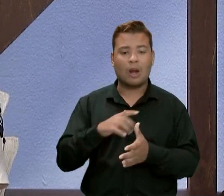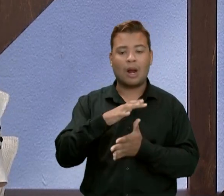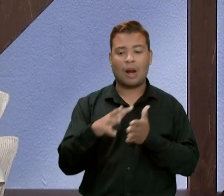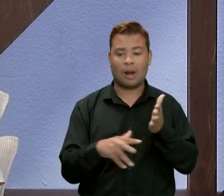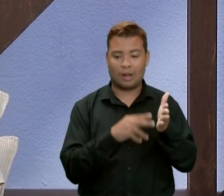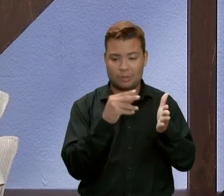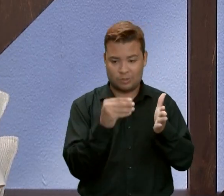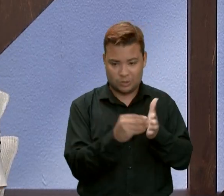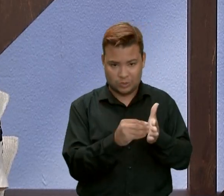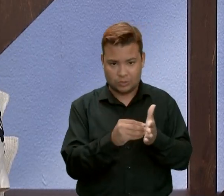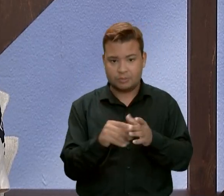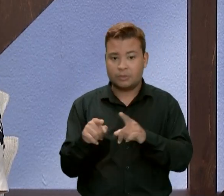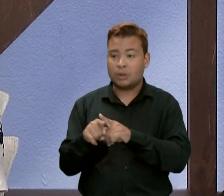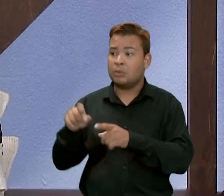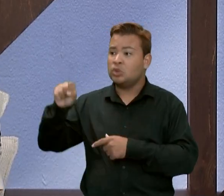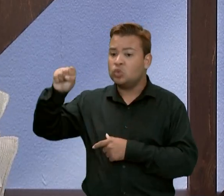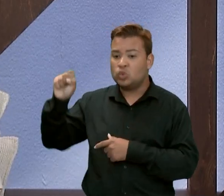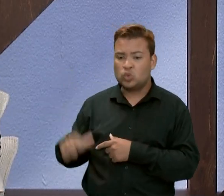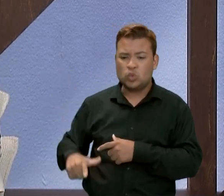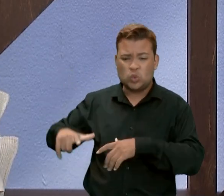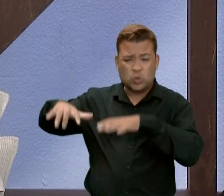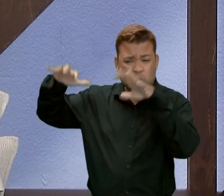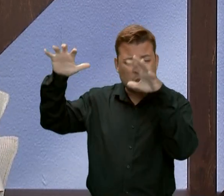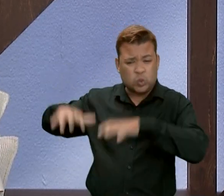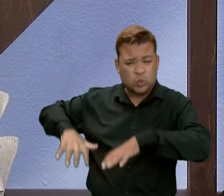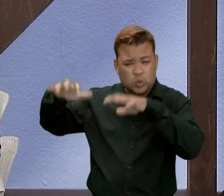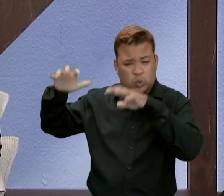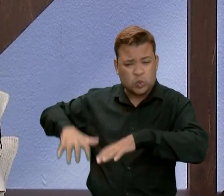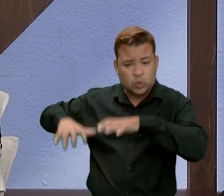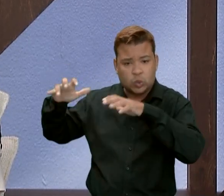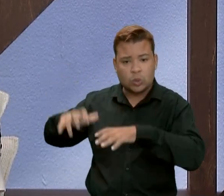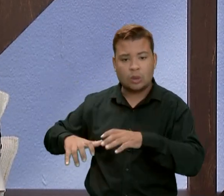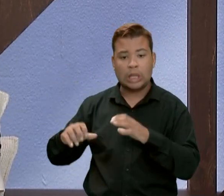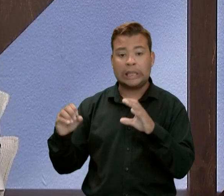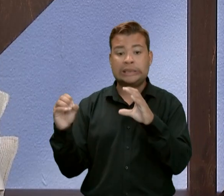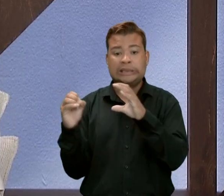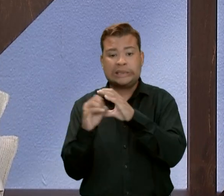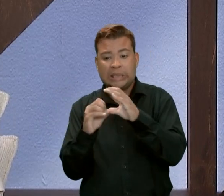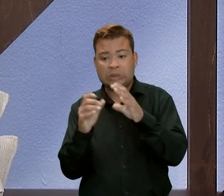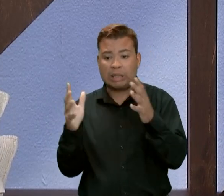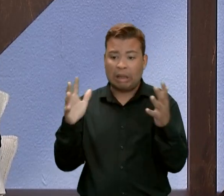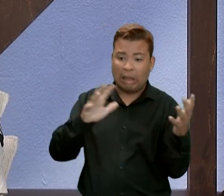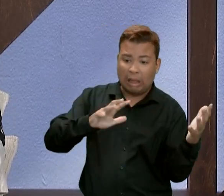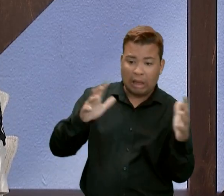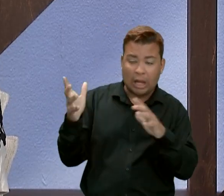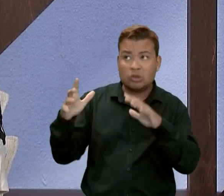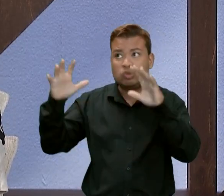de chuva na região sul, o centro-oeste sem saber se é quente ou se chove, né?